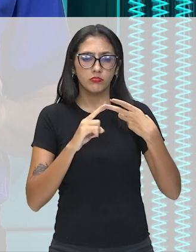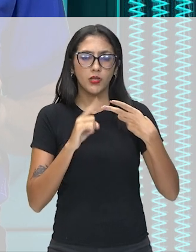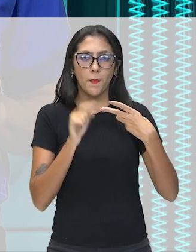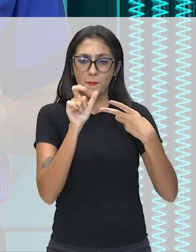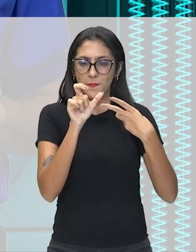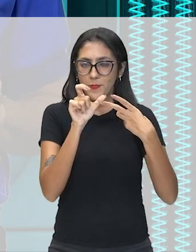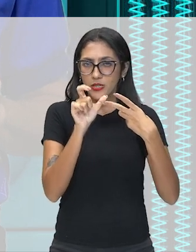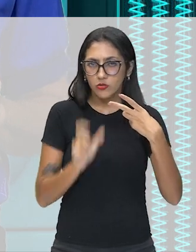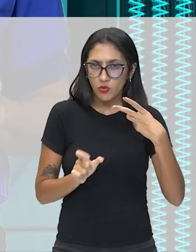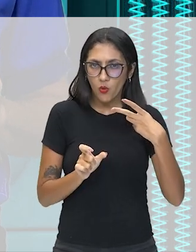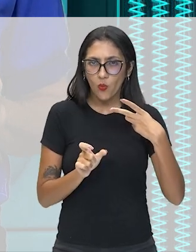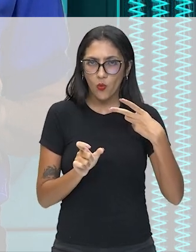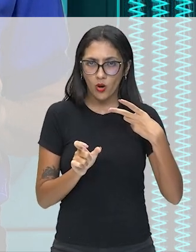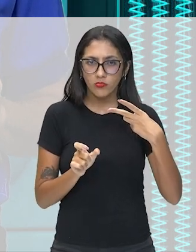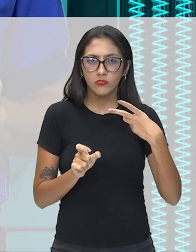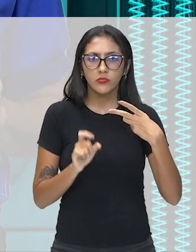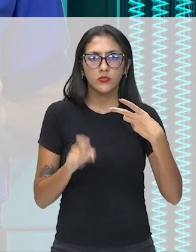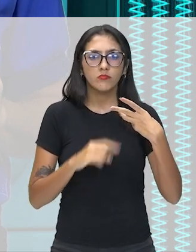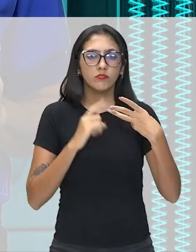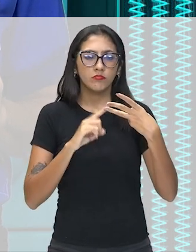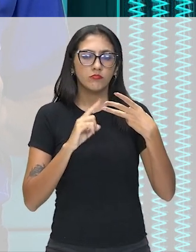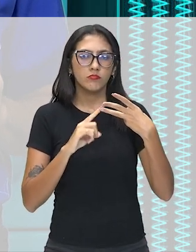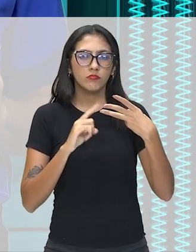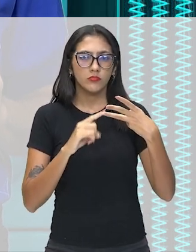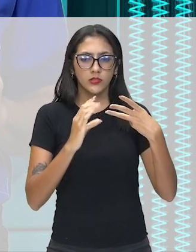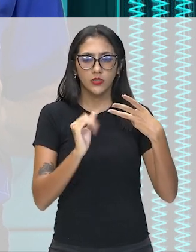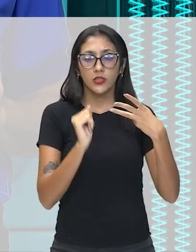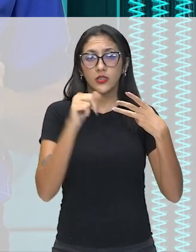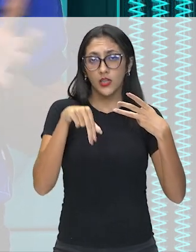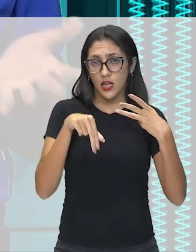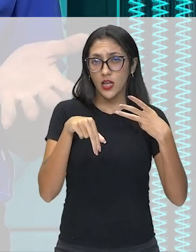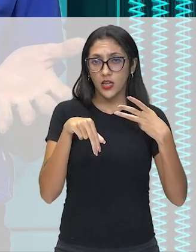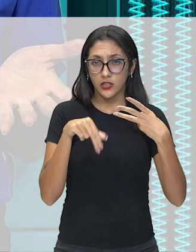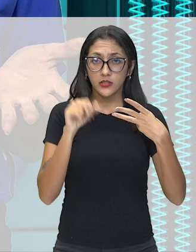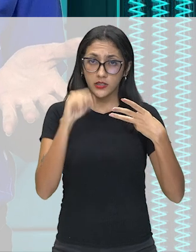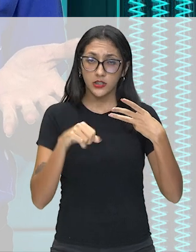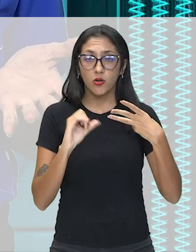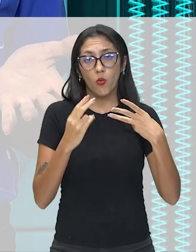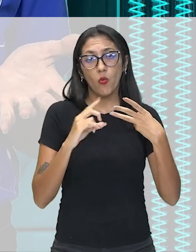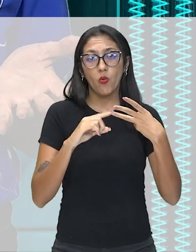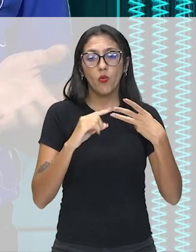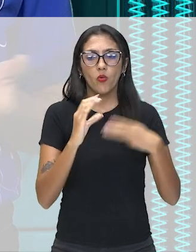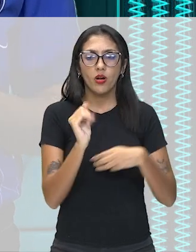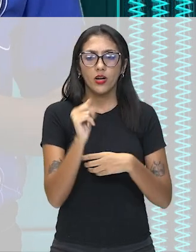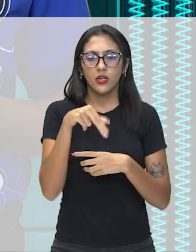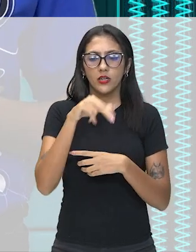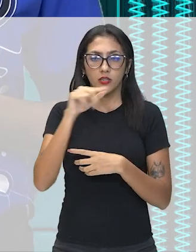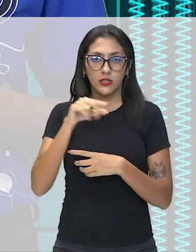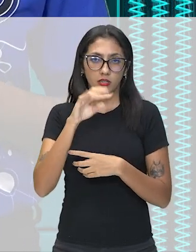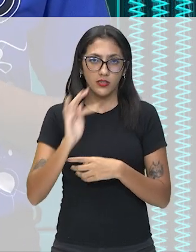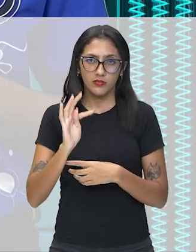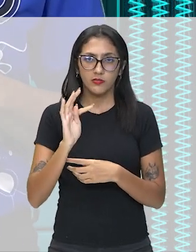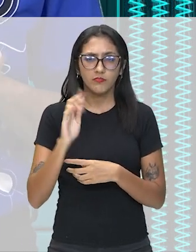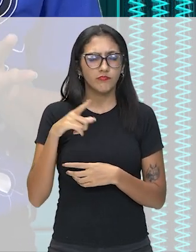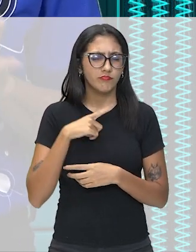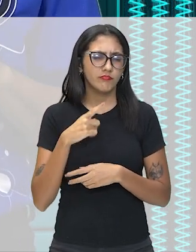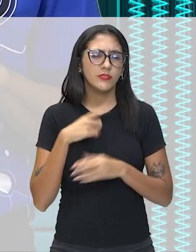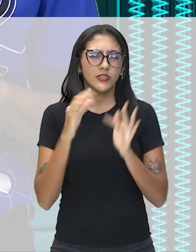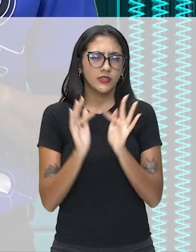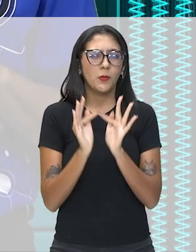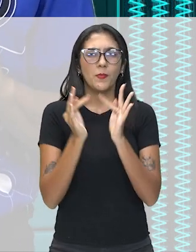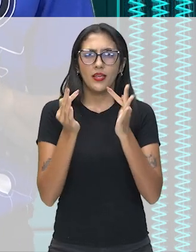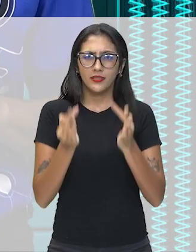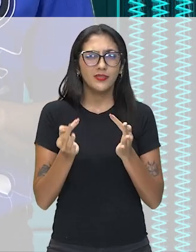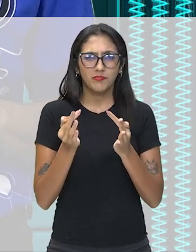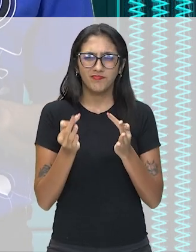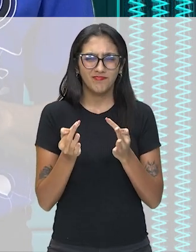sujeito. E aqui, se for afirmativa, é can. Se for negativa, can't. Bem simples, não é? Não tem muito